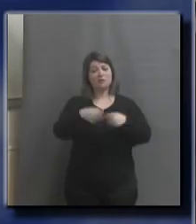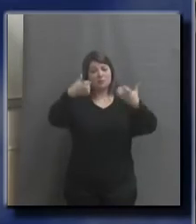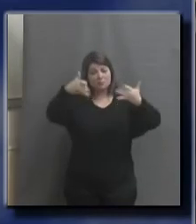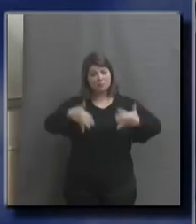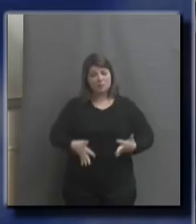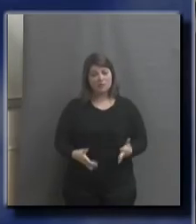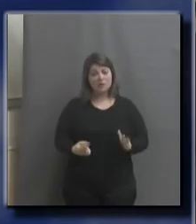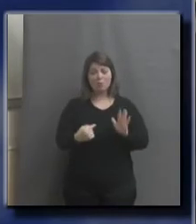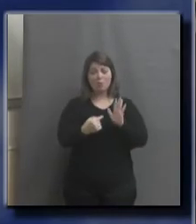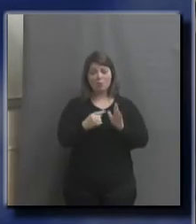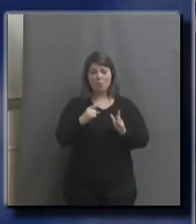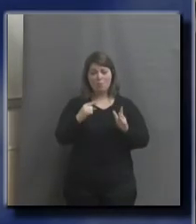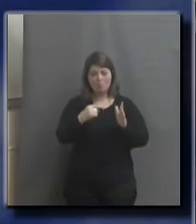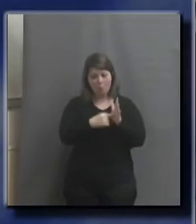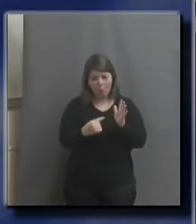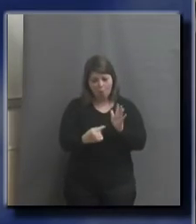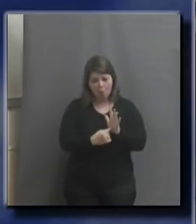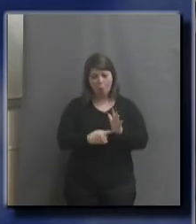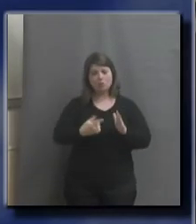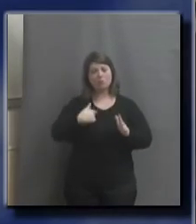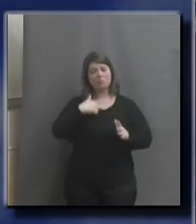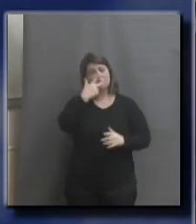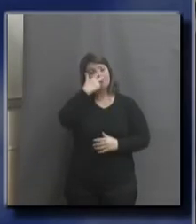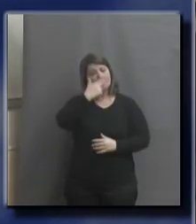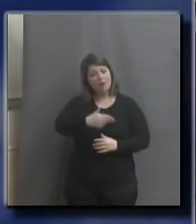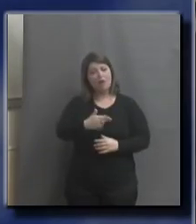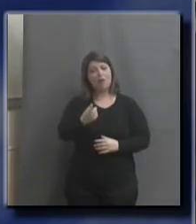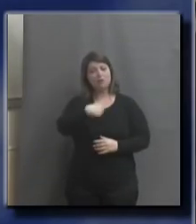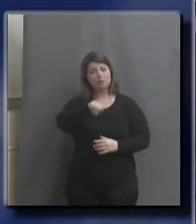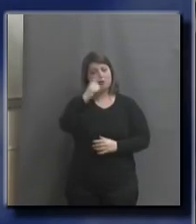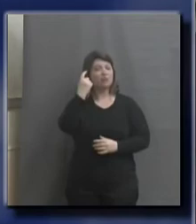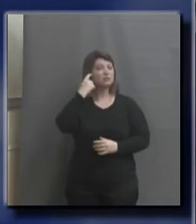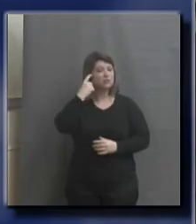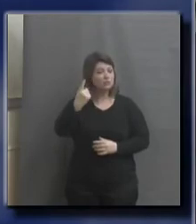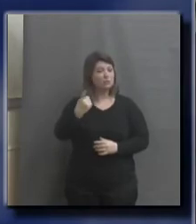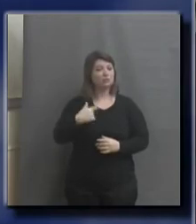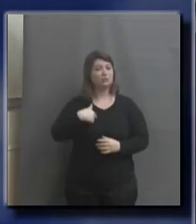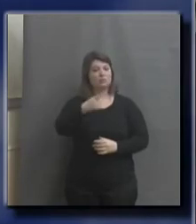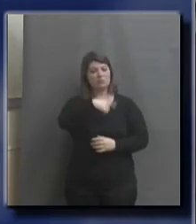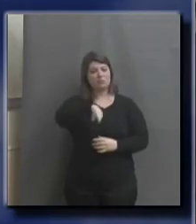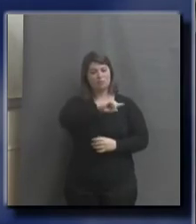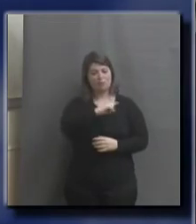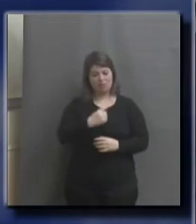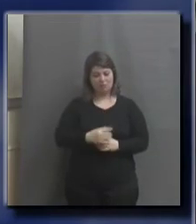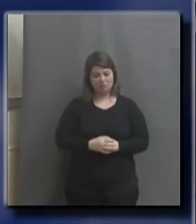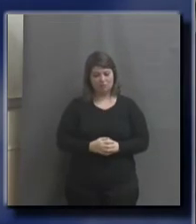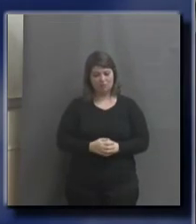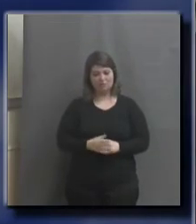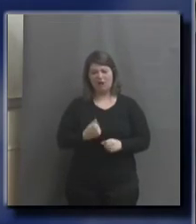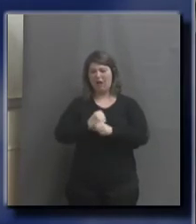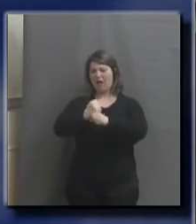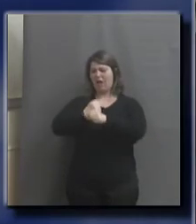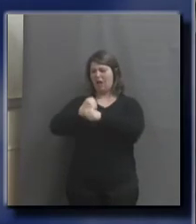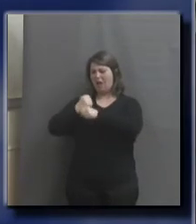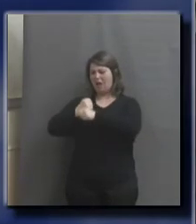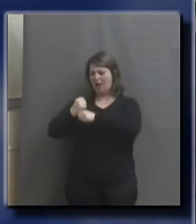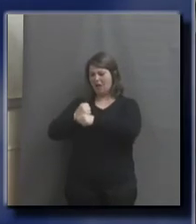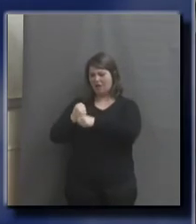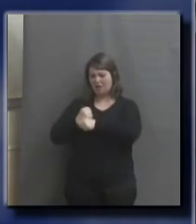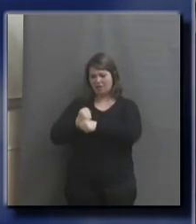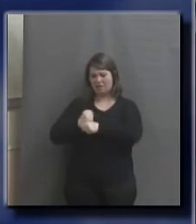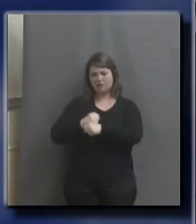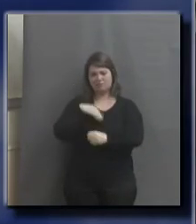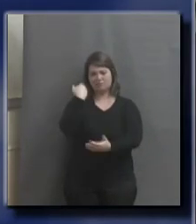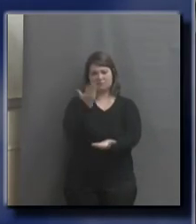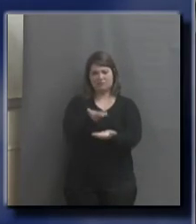os pontos que nos pareceram, pela escuta que temos tido há anos, em todos